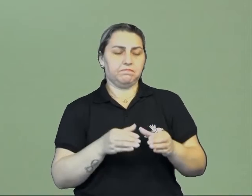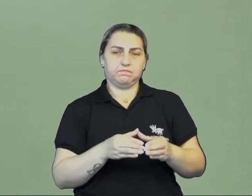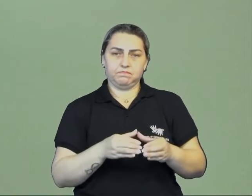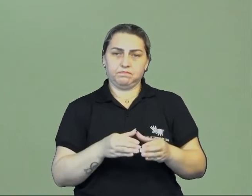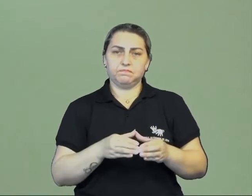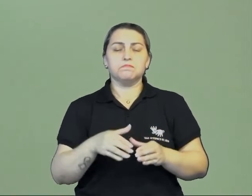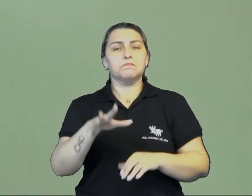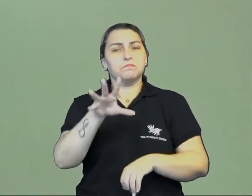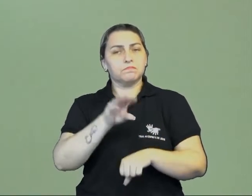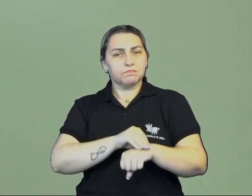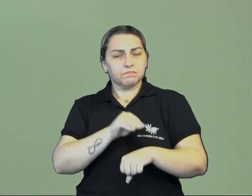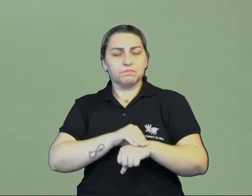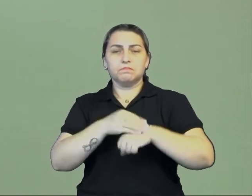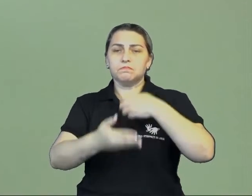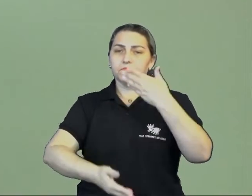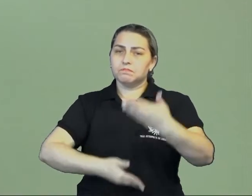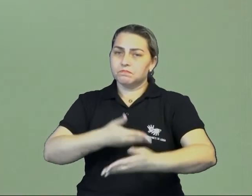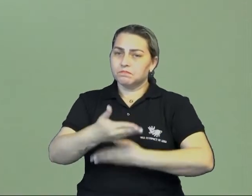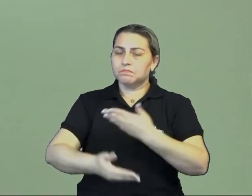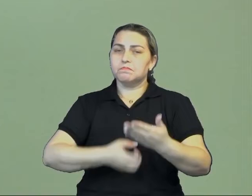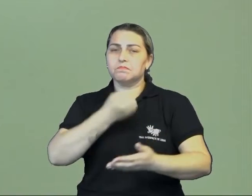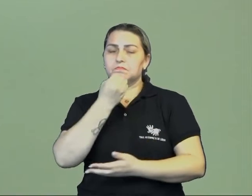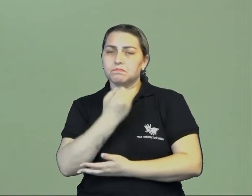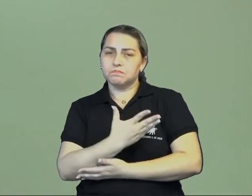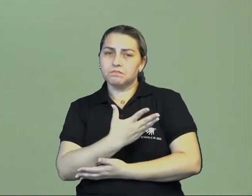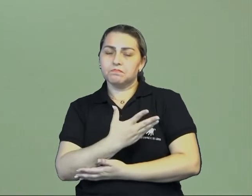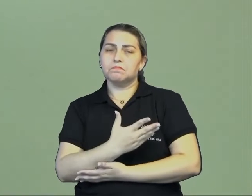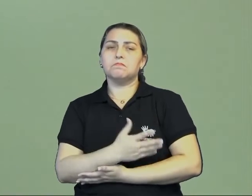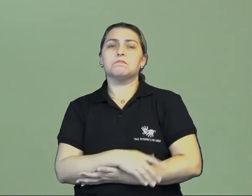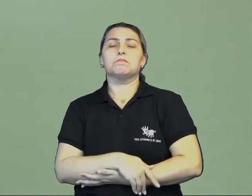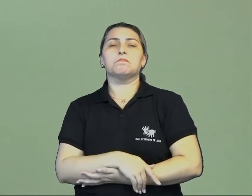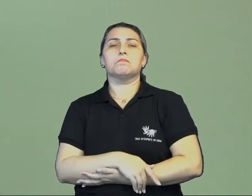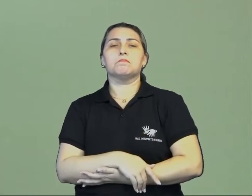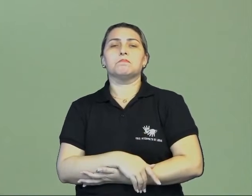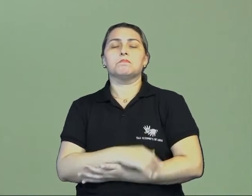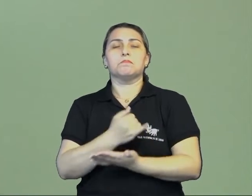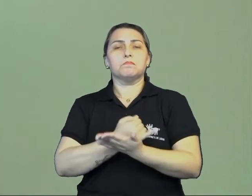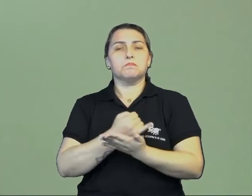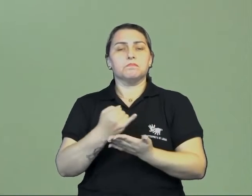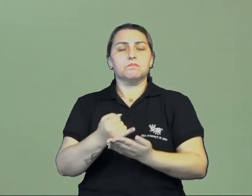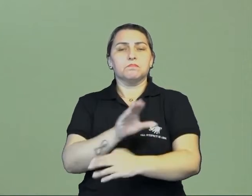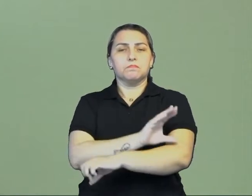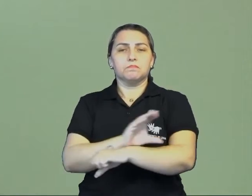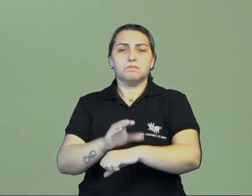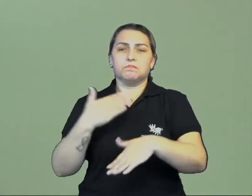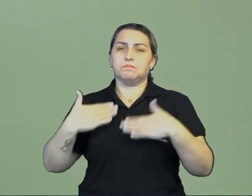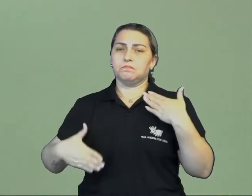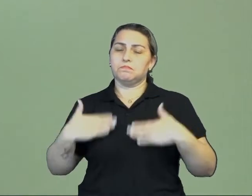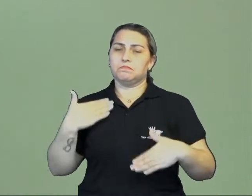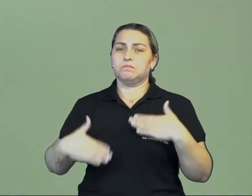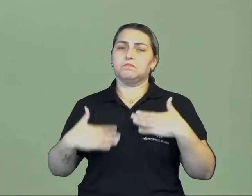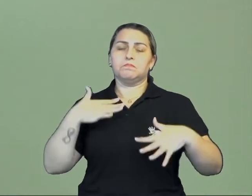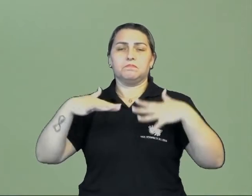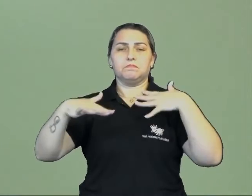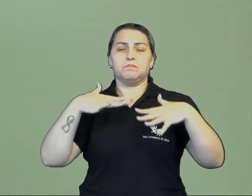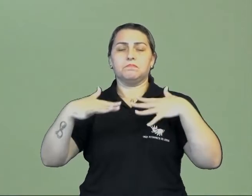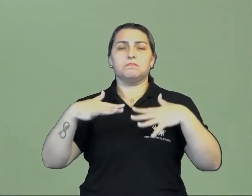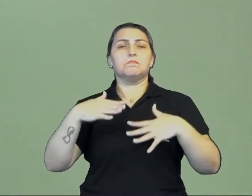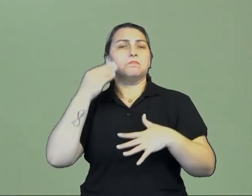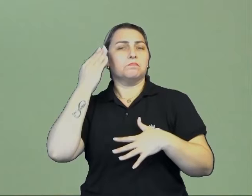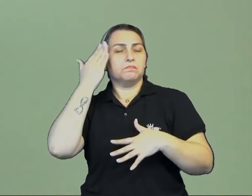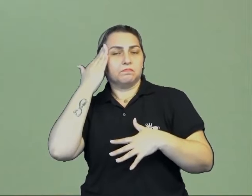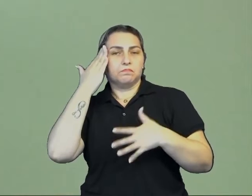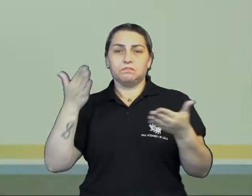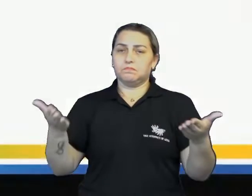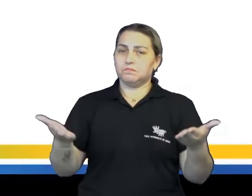de conhecimento, esse tipo de relações são benefícios que são decorrentes da introdução da cultura corporal de movimento que a gente vai entender